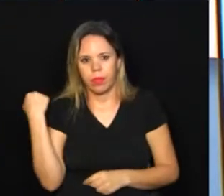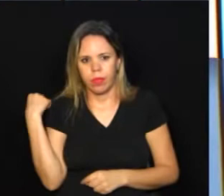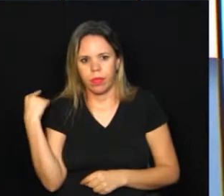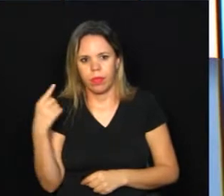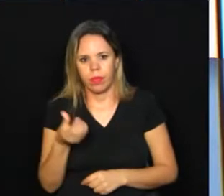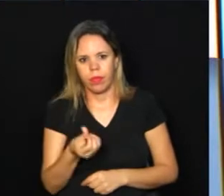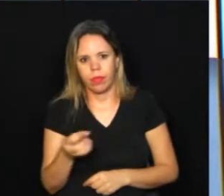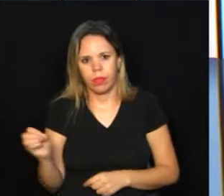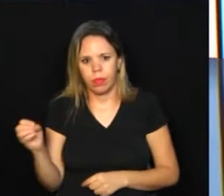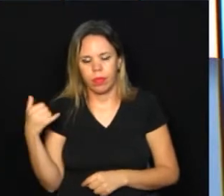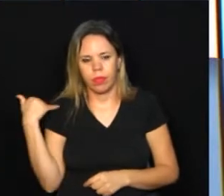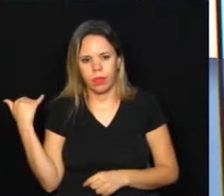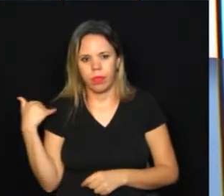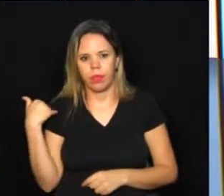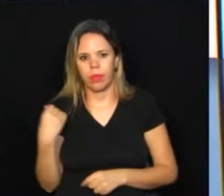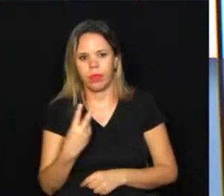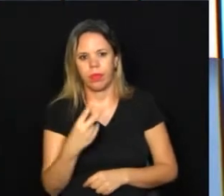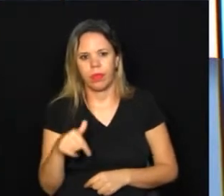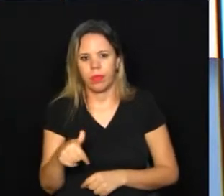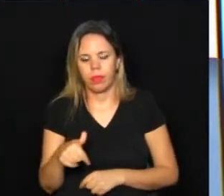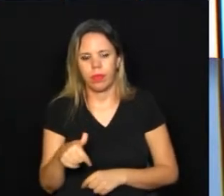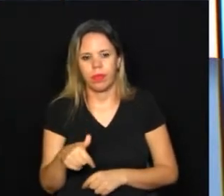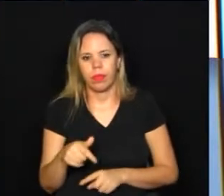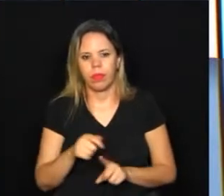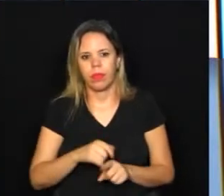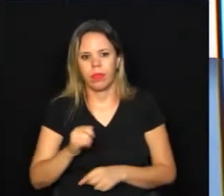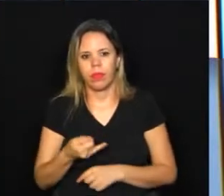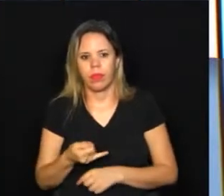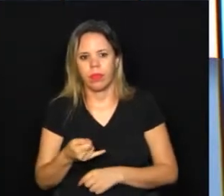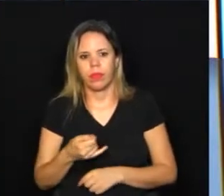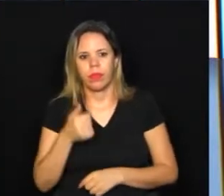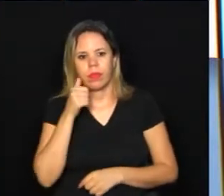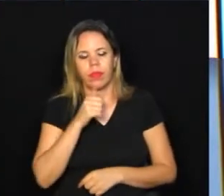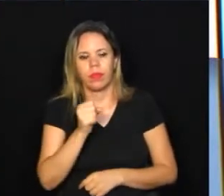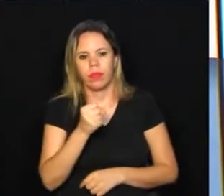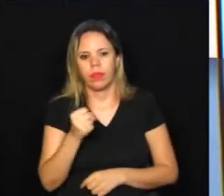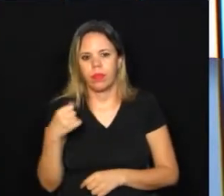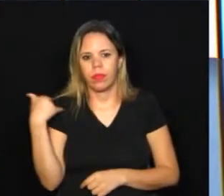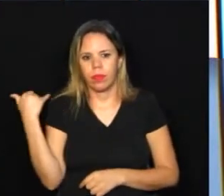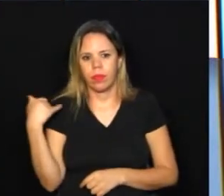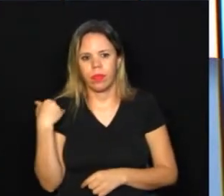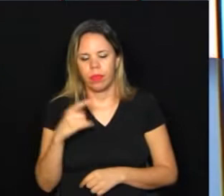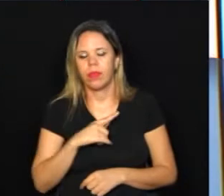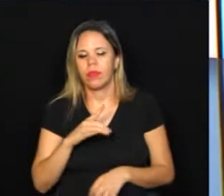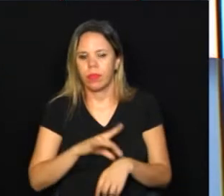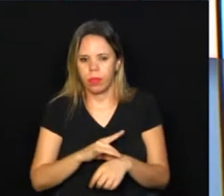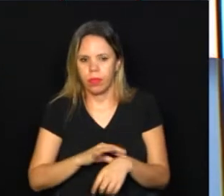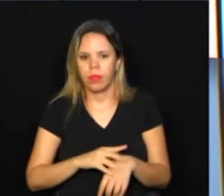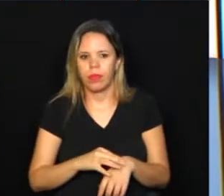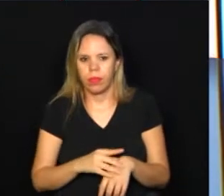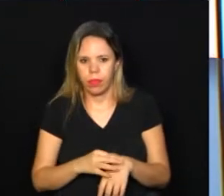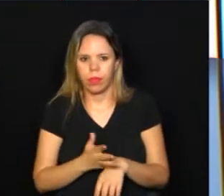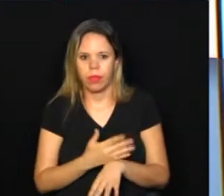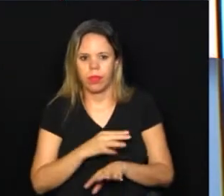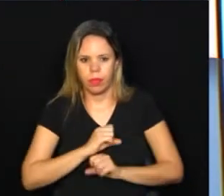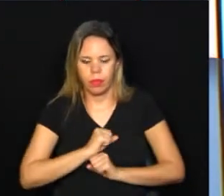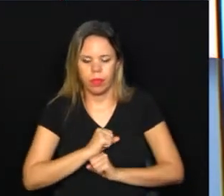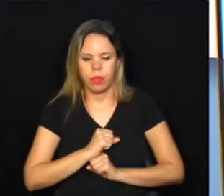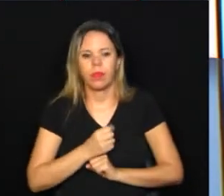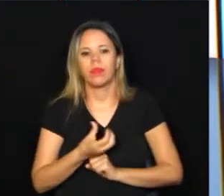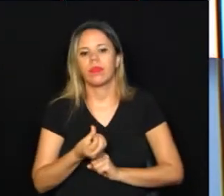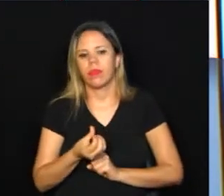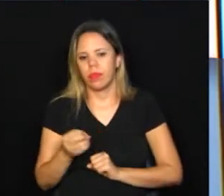de 60, 27 de janeiro, uma mulher de 88 anos, tinha comorbidades também, a de 60